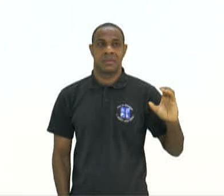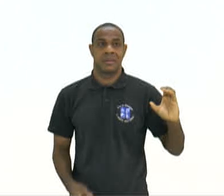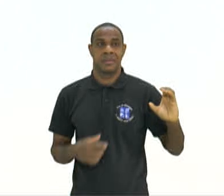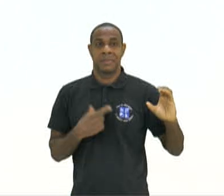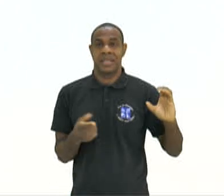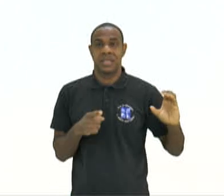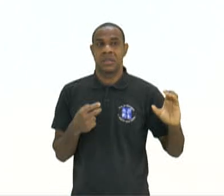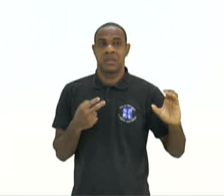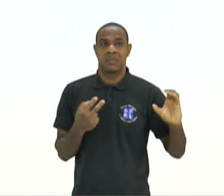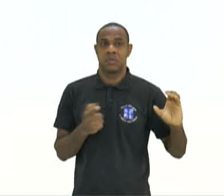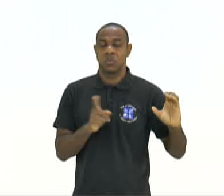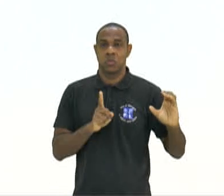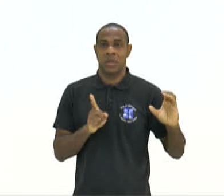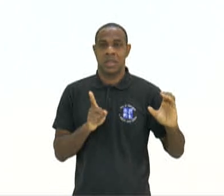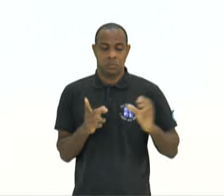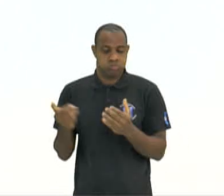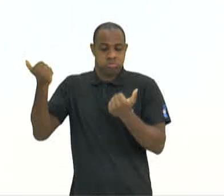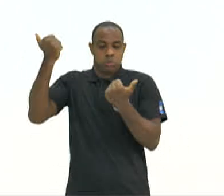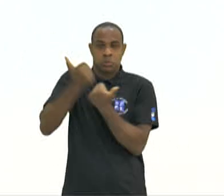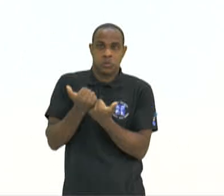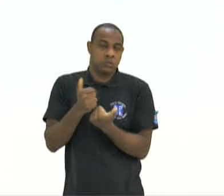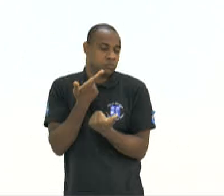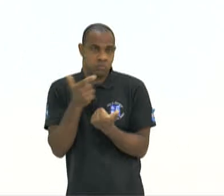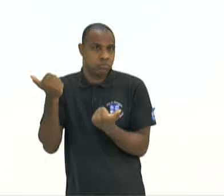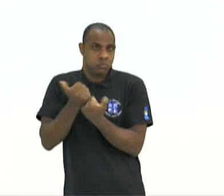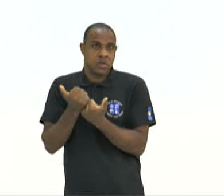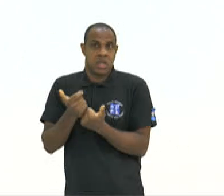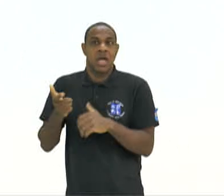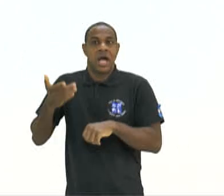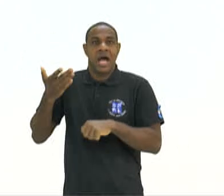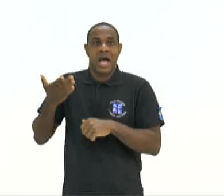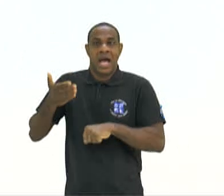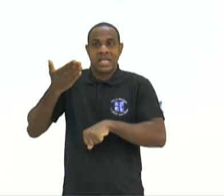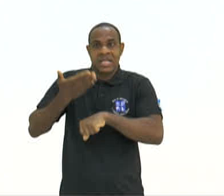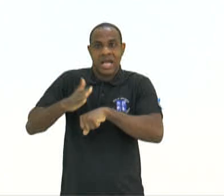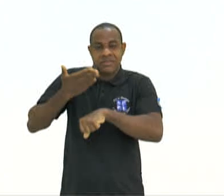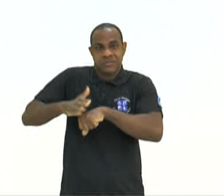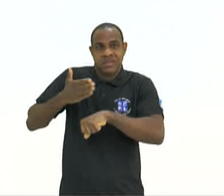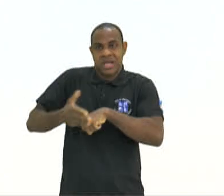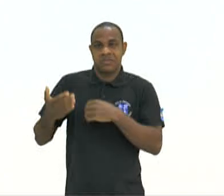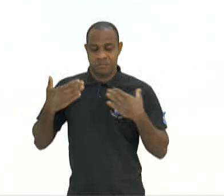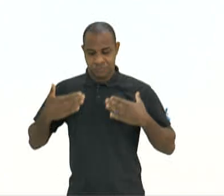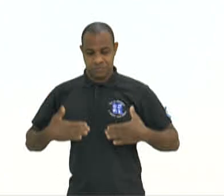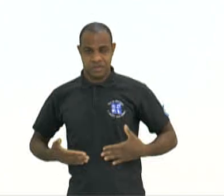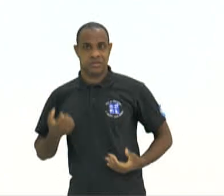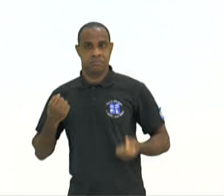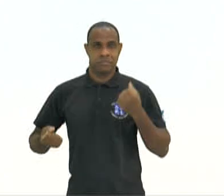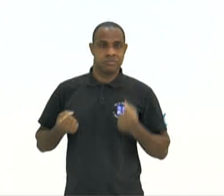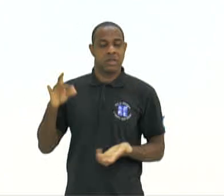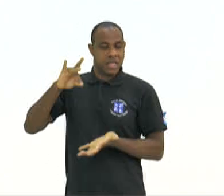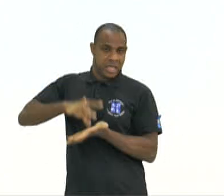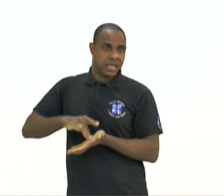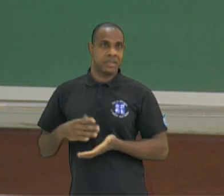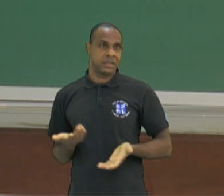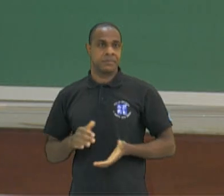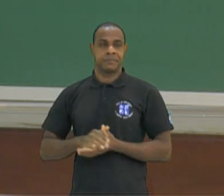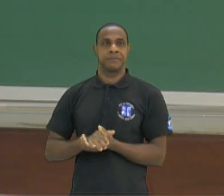não podem, eles não deveriam substituir as atividades físicas reais, ok?